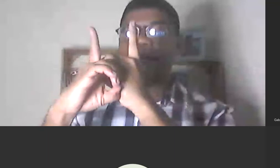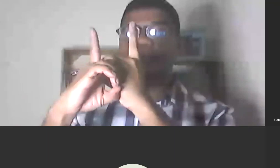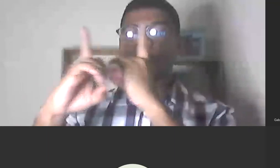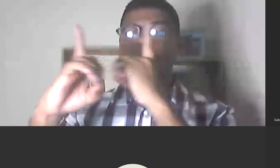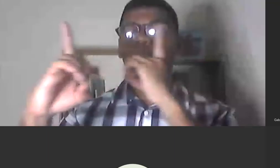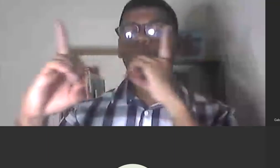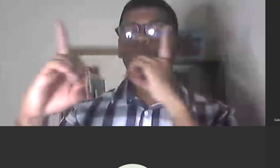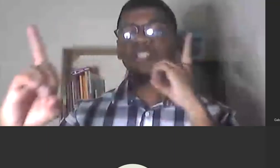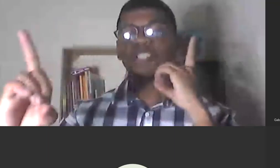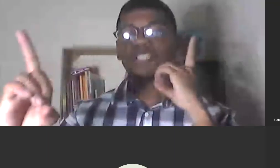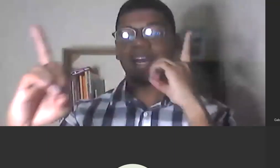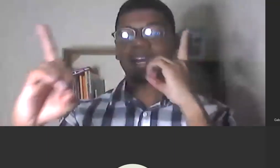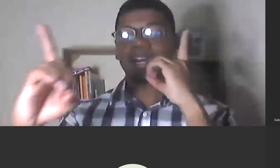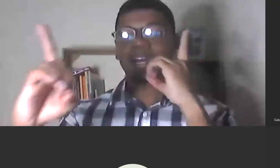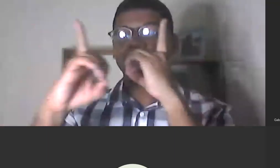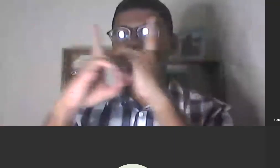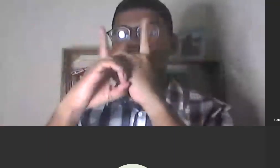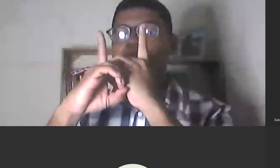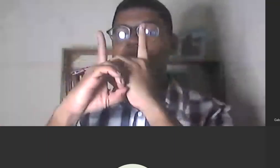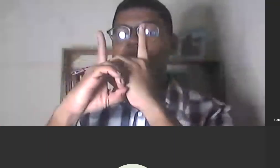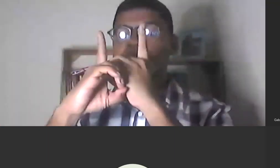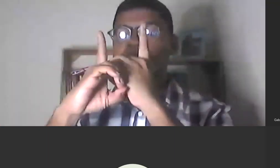Encontrar ou achar.